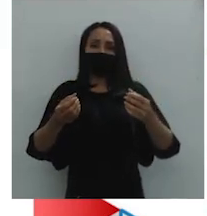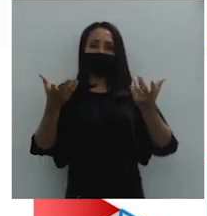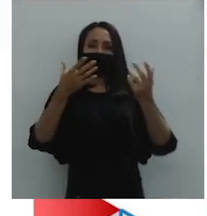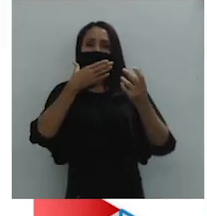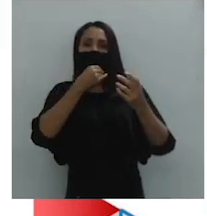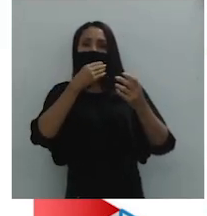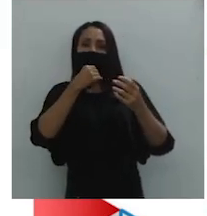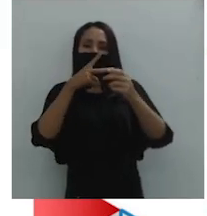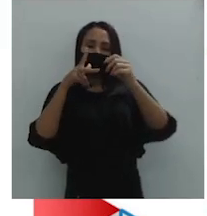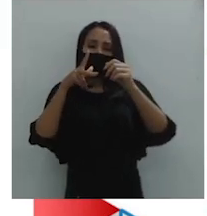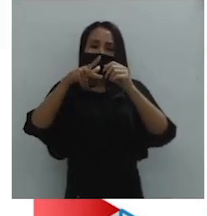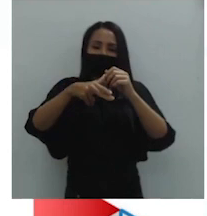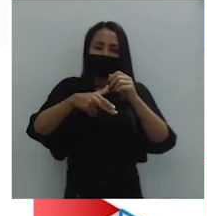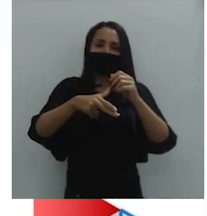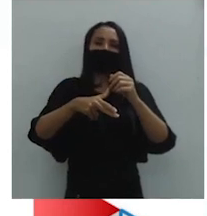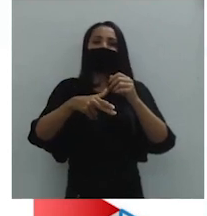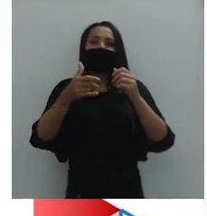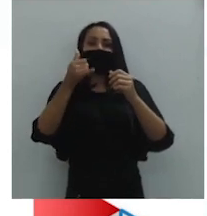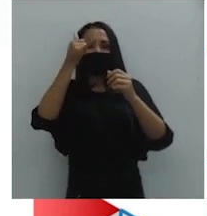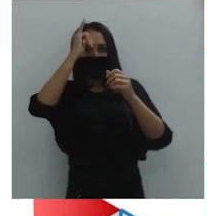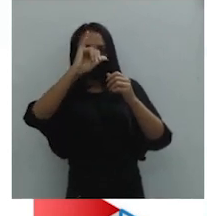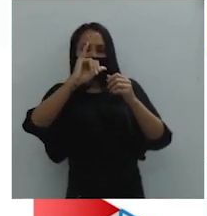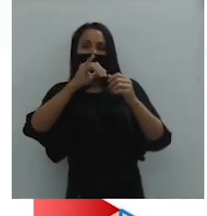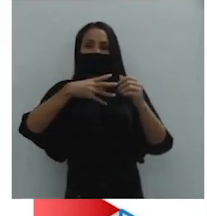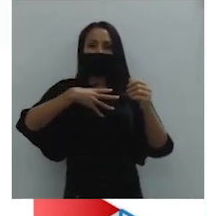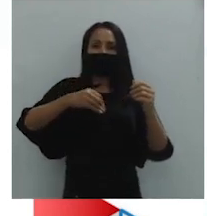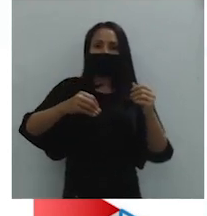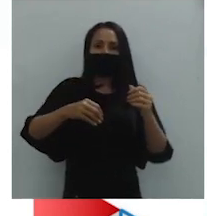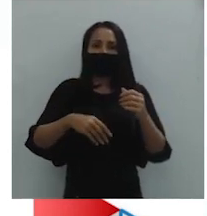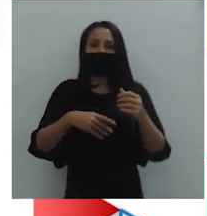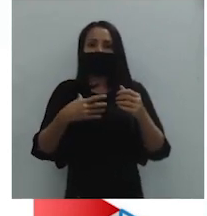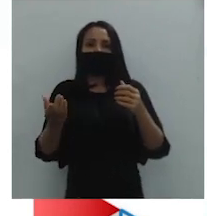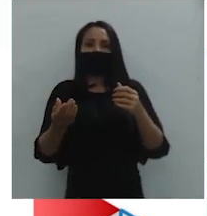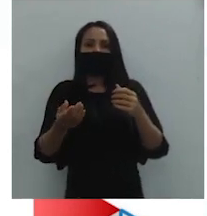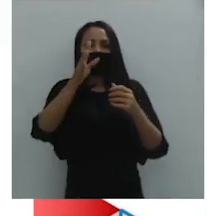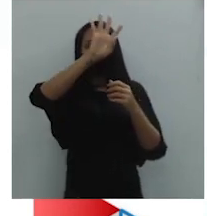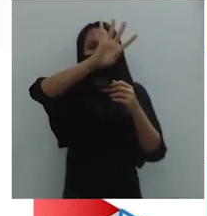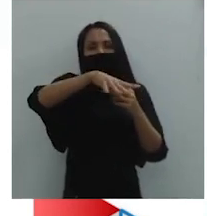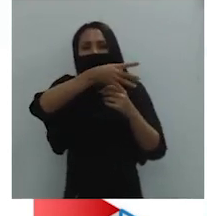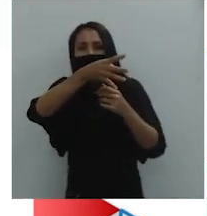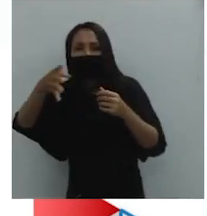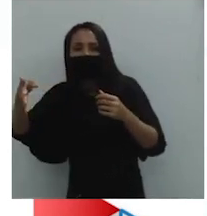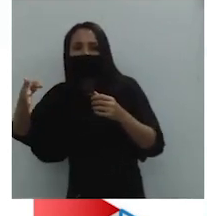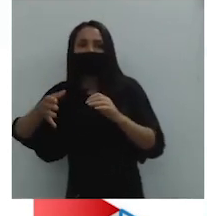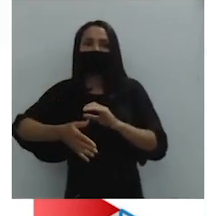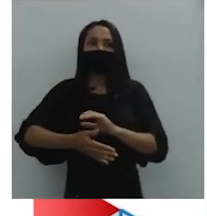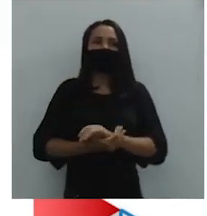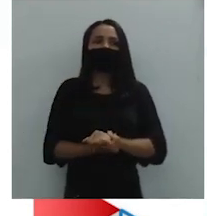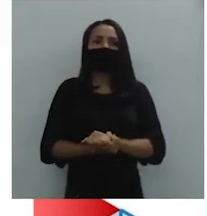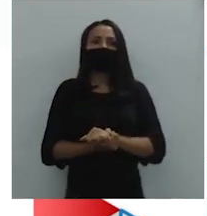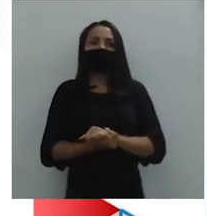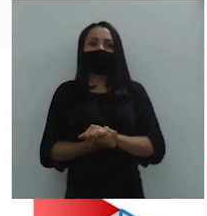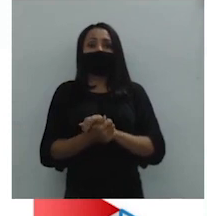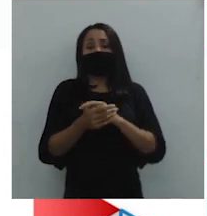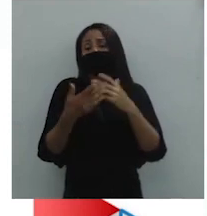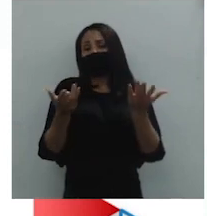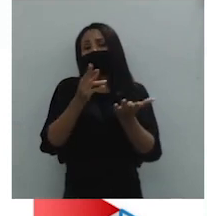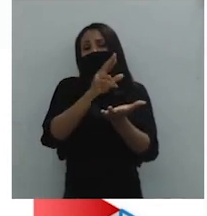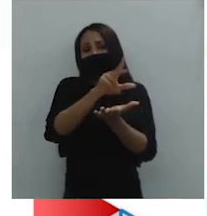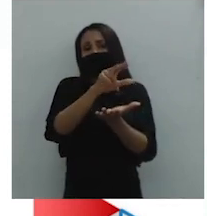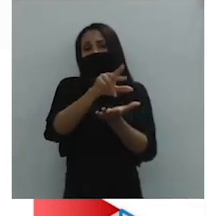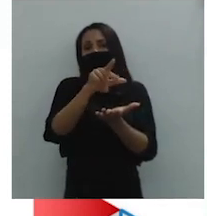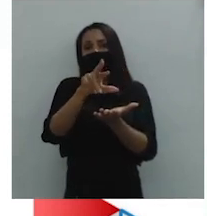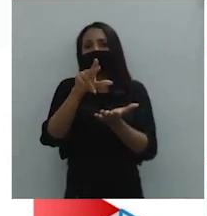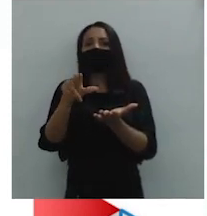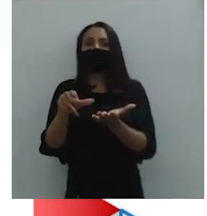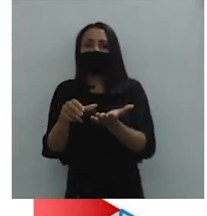laqueadura, o hormonal, a própria tabelinha, certo? O coito interrompido, enfim, o que não